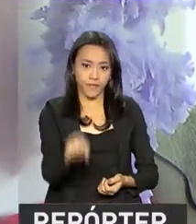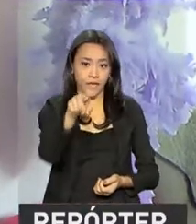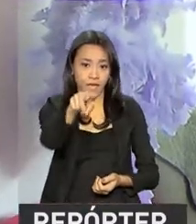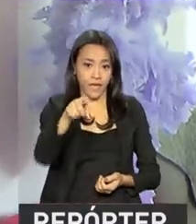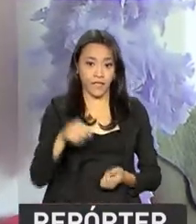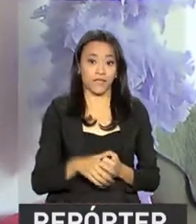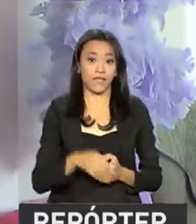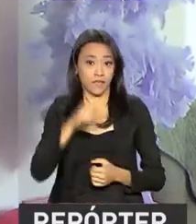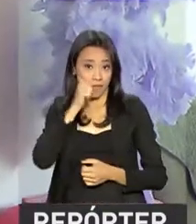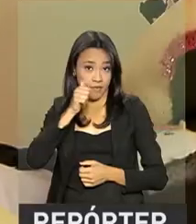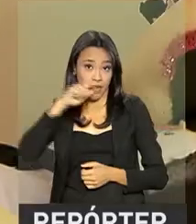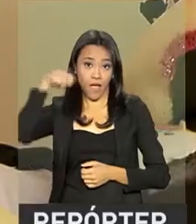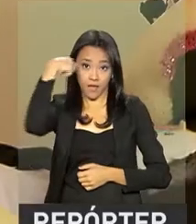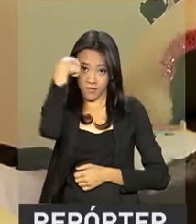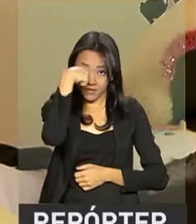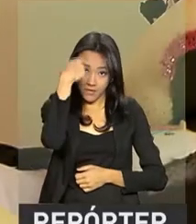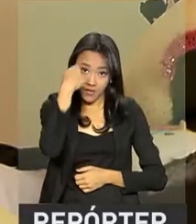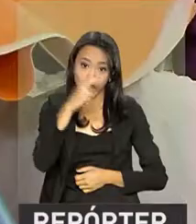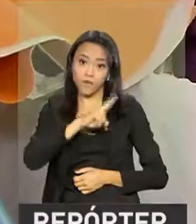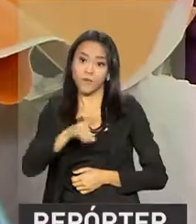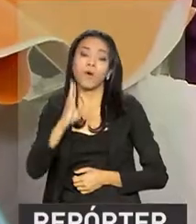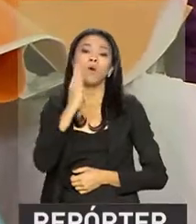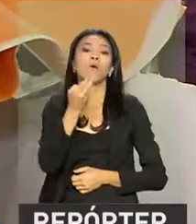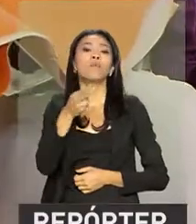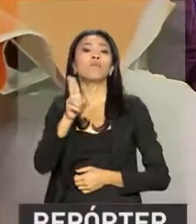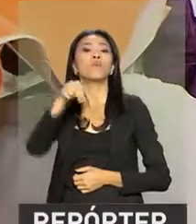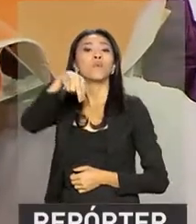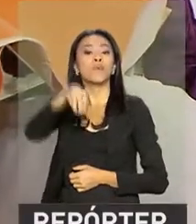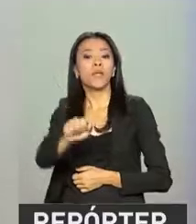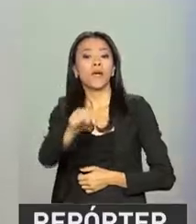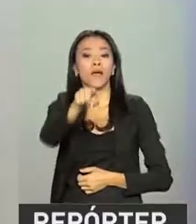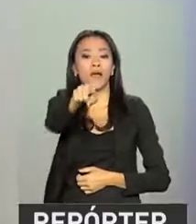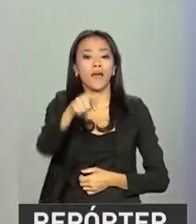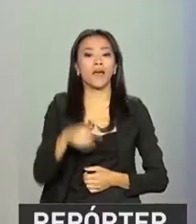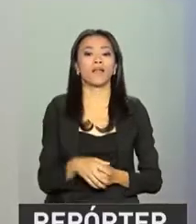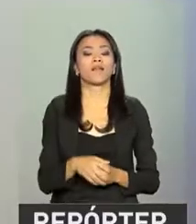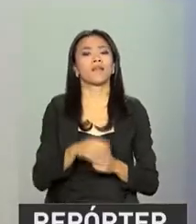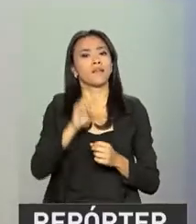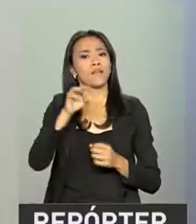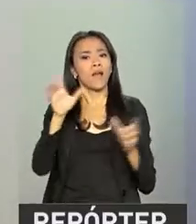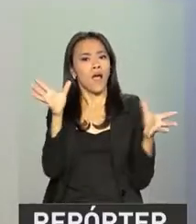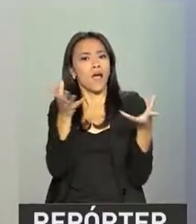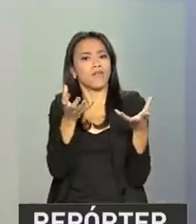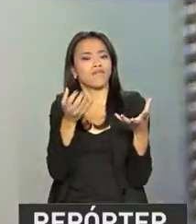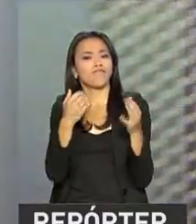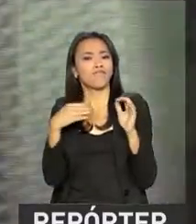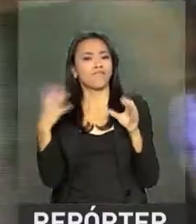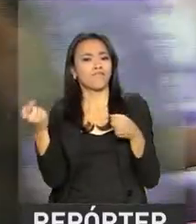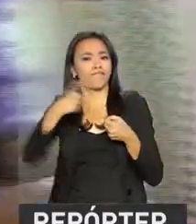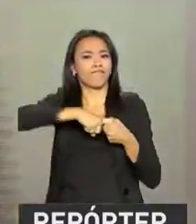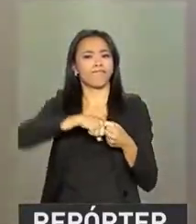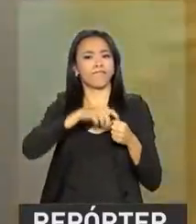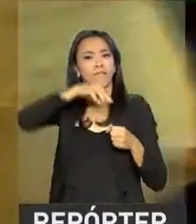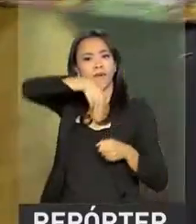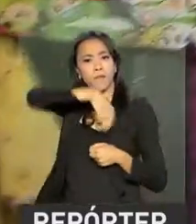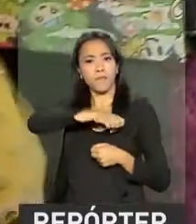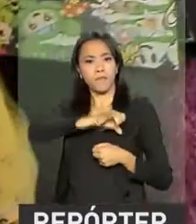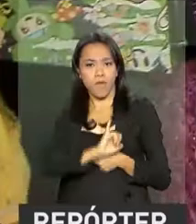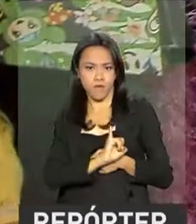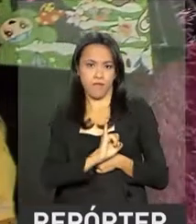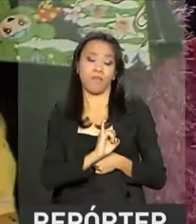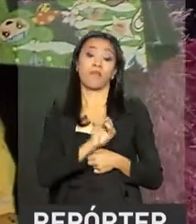bruna cordeiro há 15 dias se formalizou no meio o programa do microempreendedor individual e